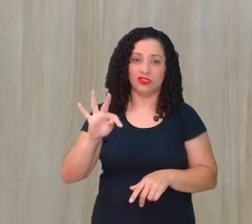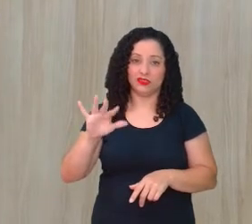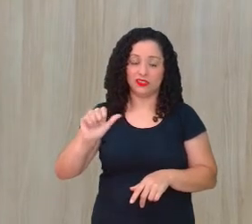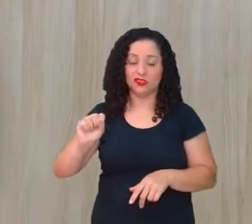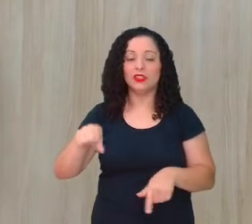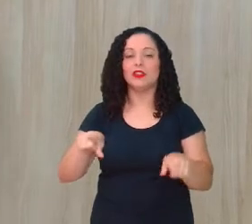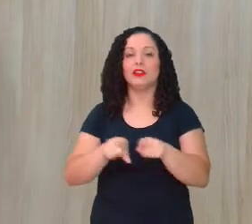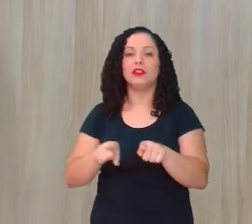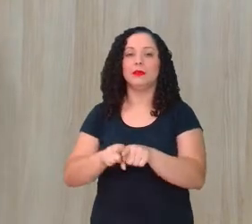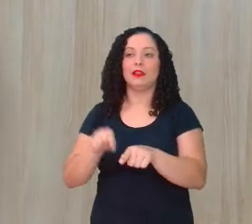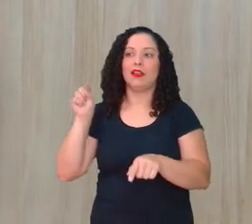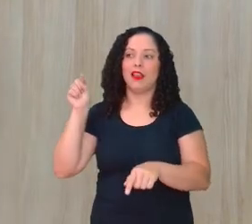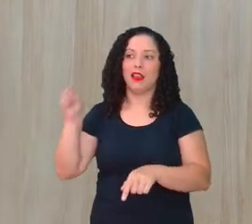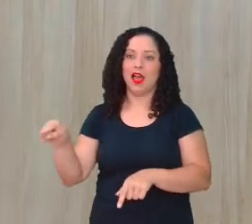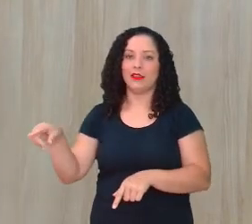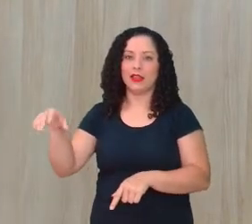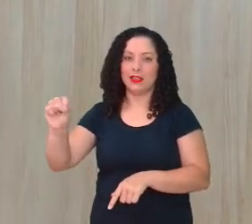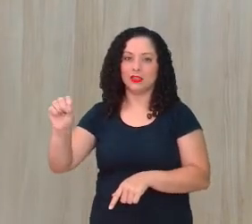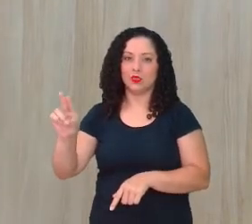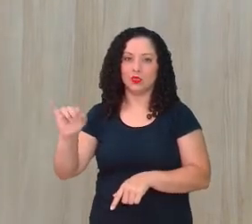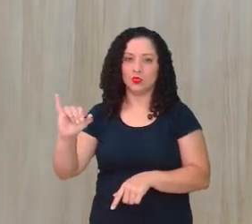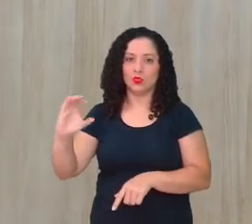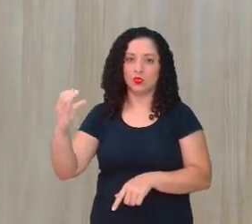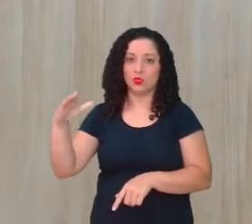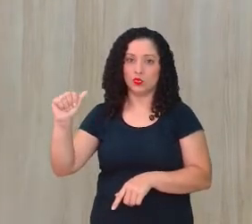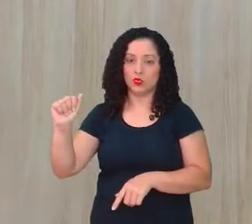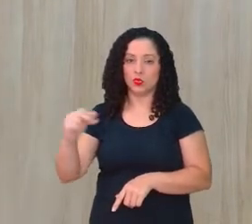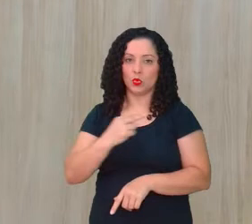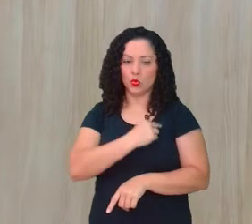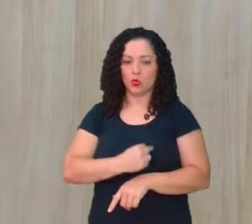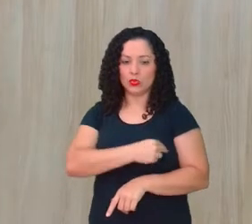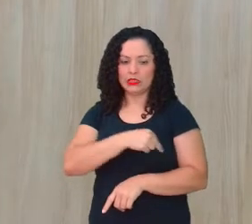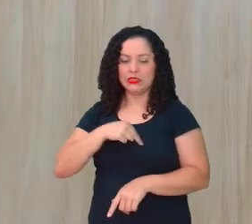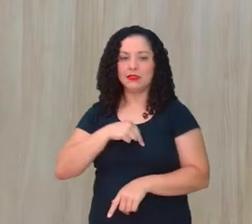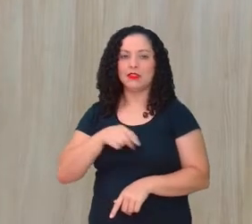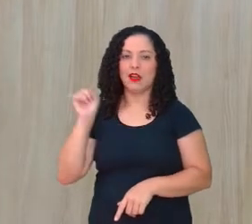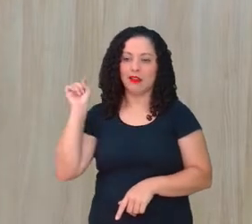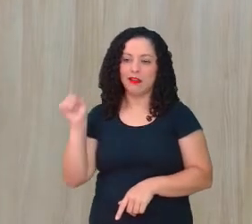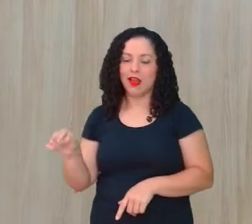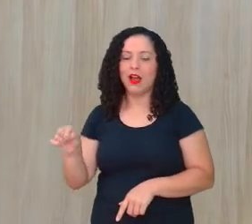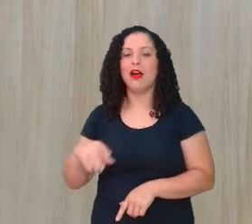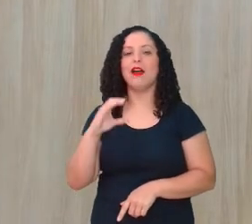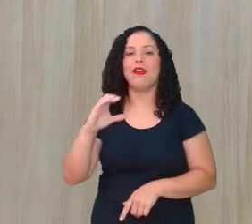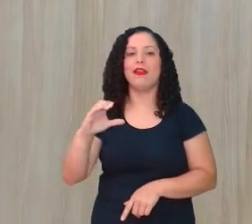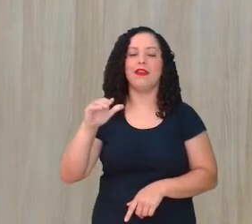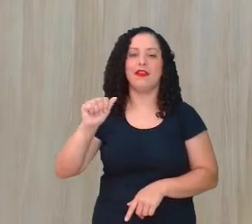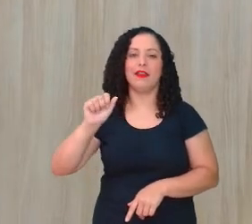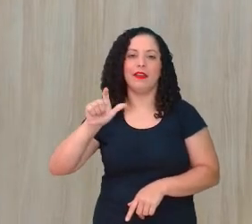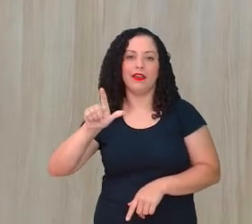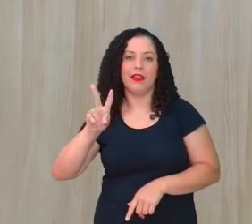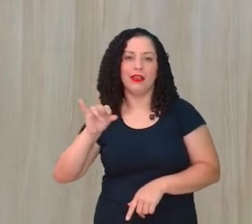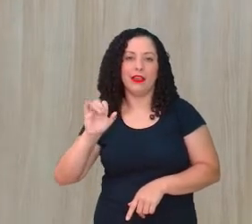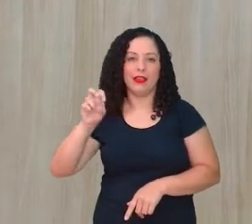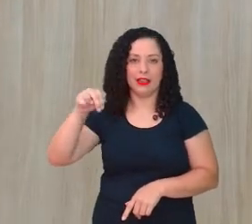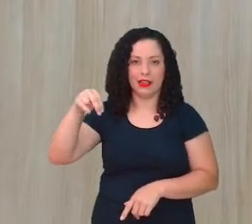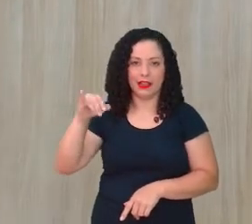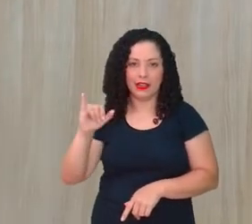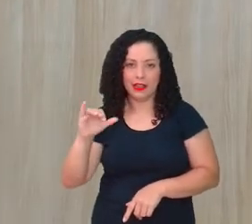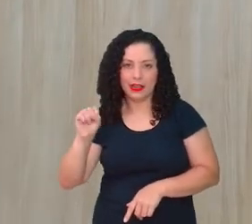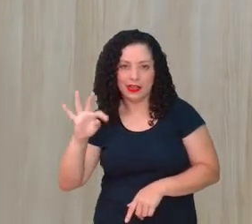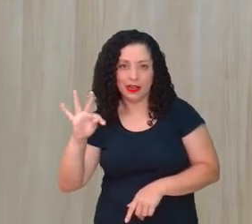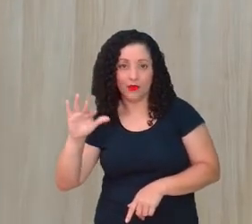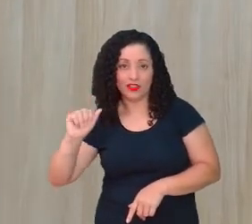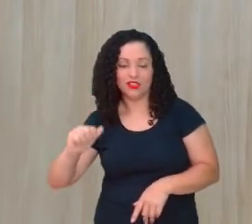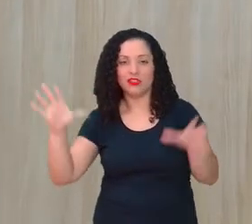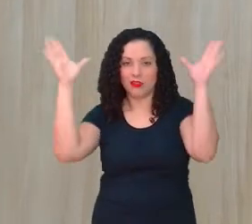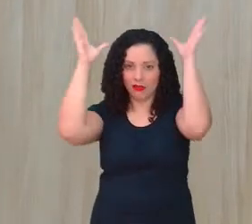Suíça, né, os calvinistas, que quando as ideias calvinistas vão sendo exportadas, né, e chegam nesses